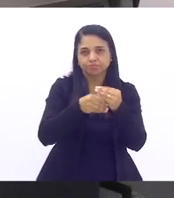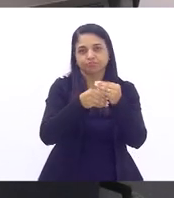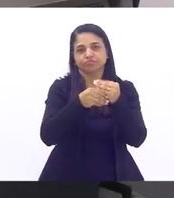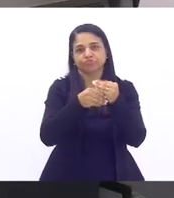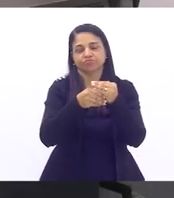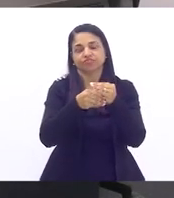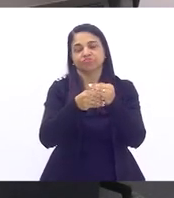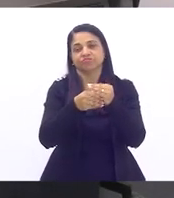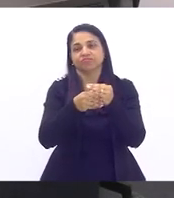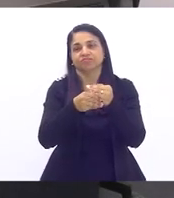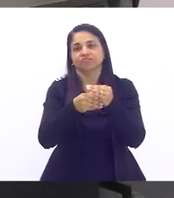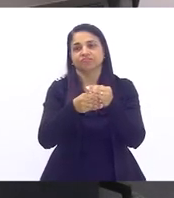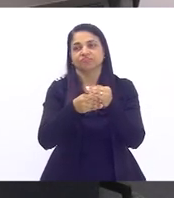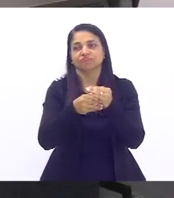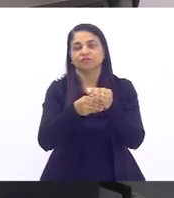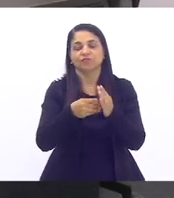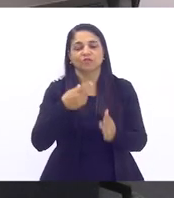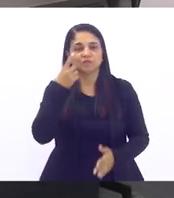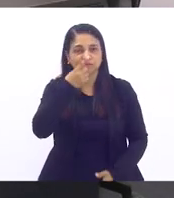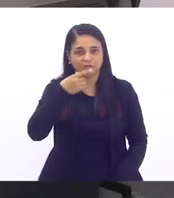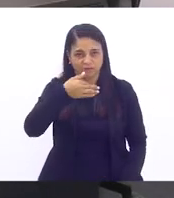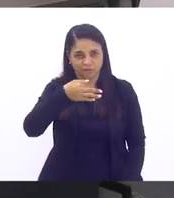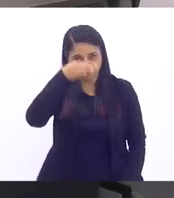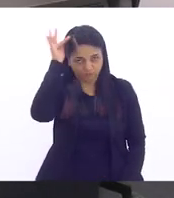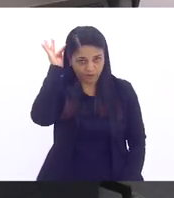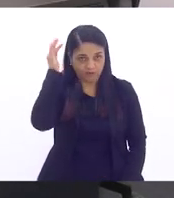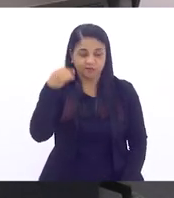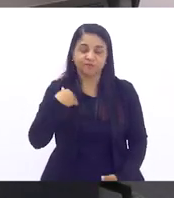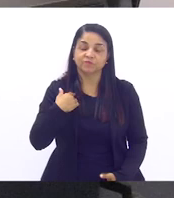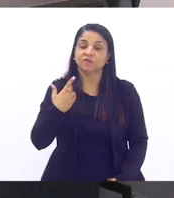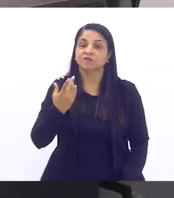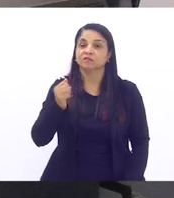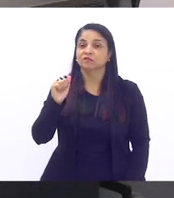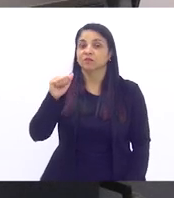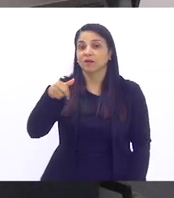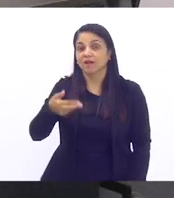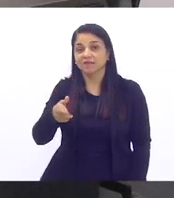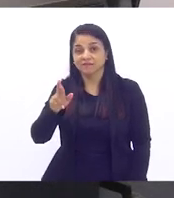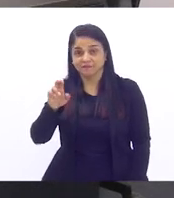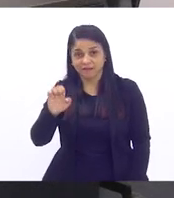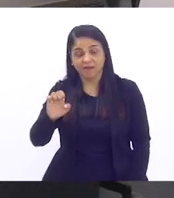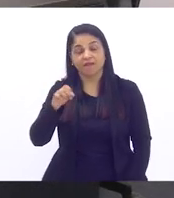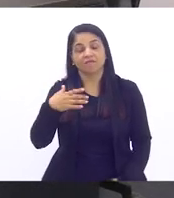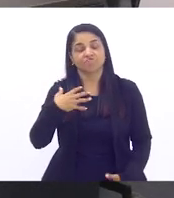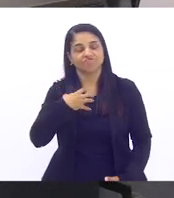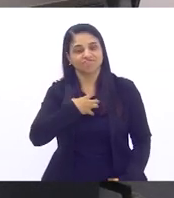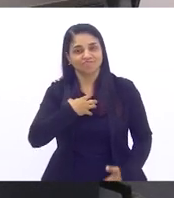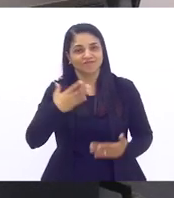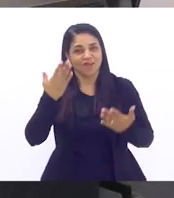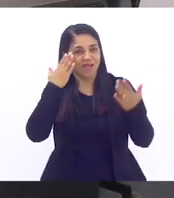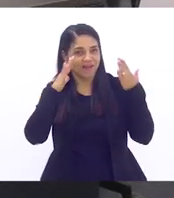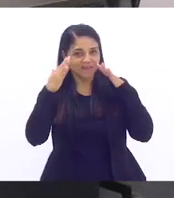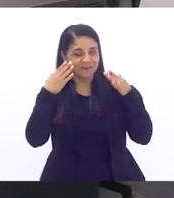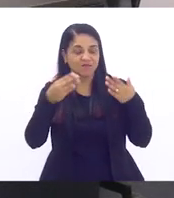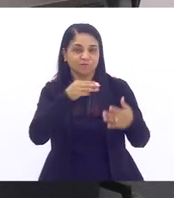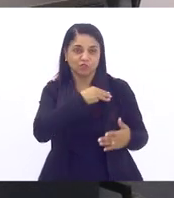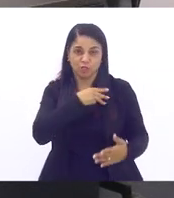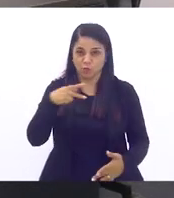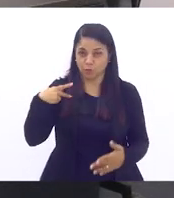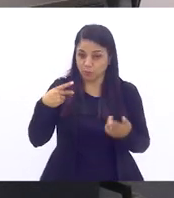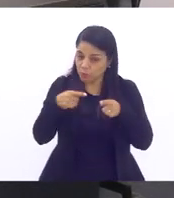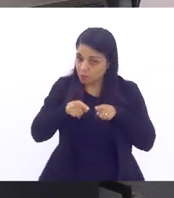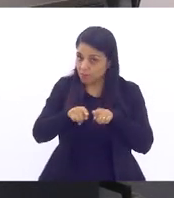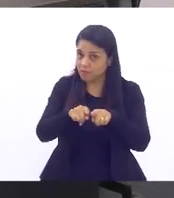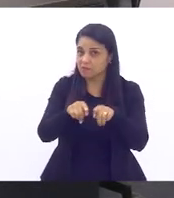Fred Pacheco Dr André muito muito alegria ter vossa excelência aqui e o ministério público é um grande parceiro dessa casa